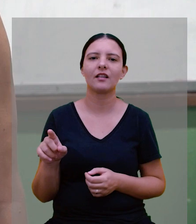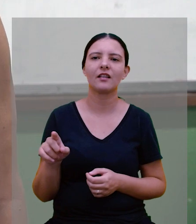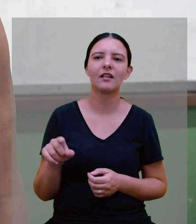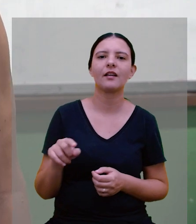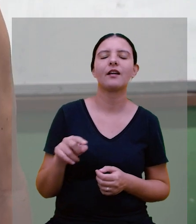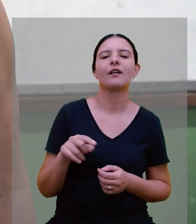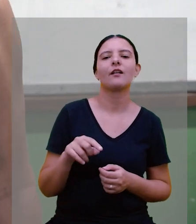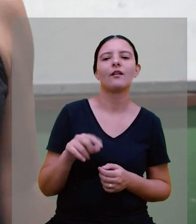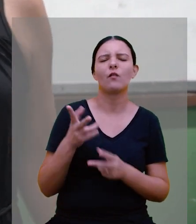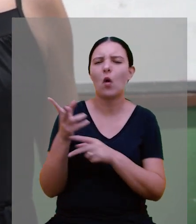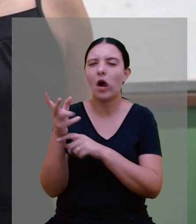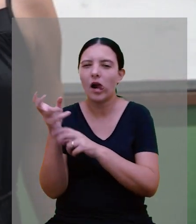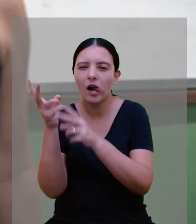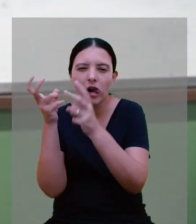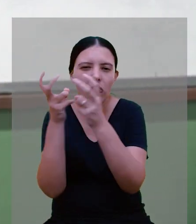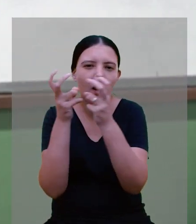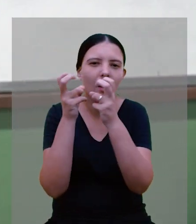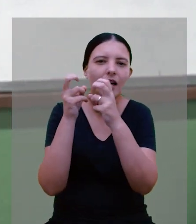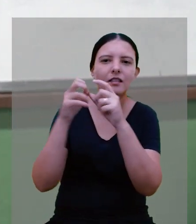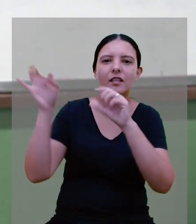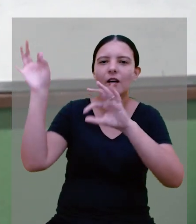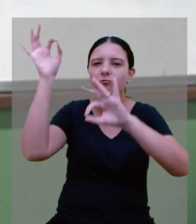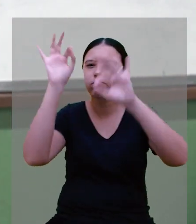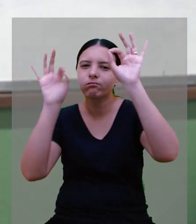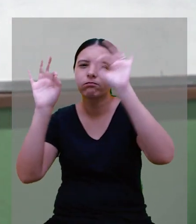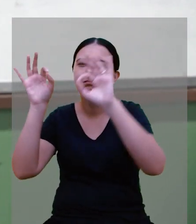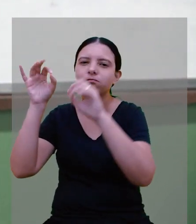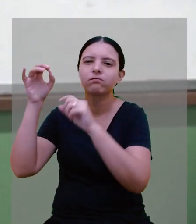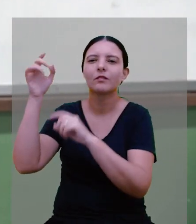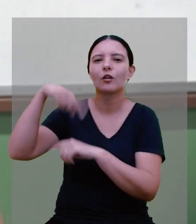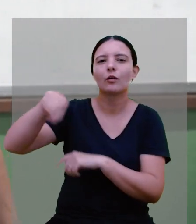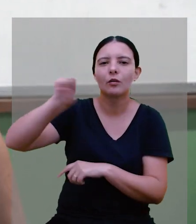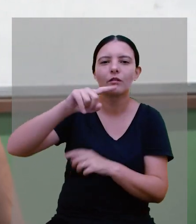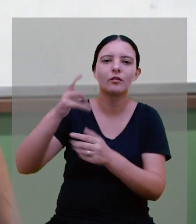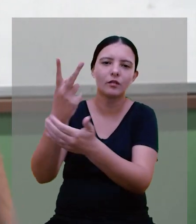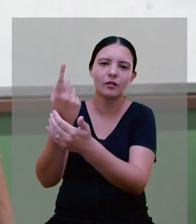você. Tá, então... De quem que é essa música?